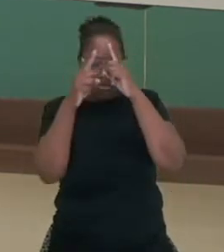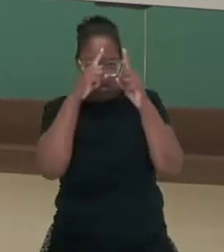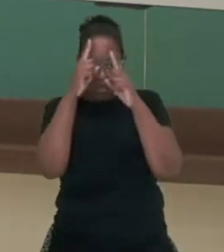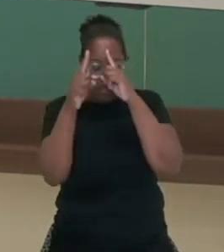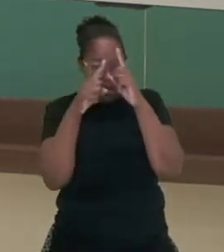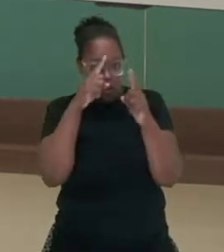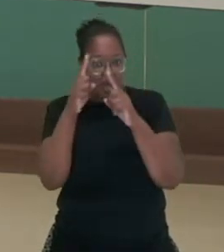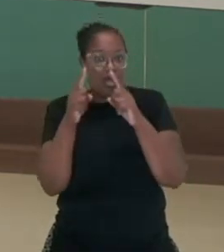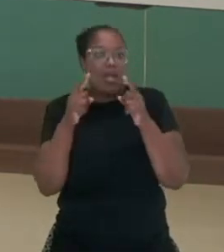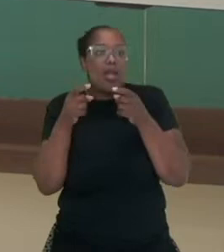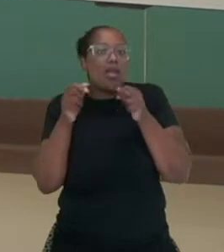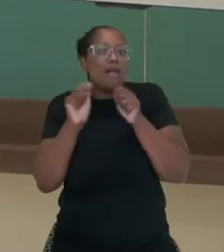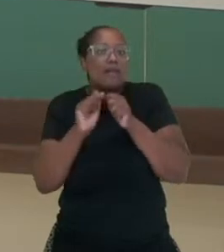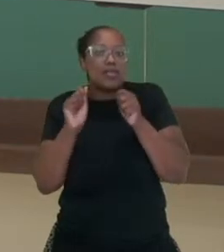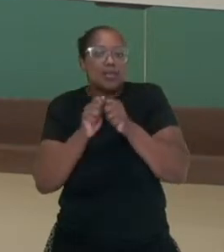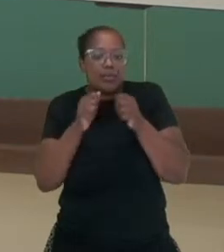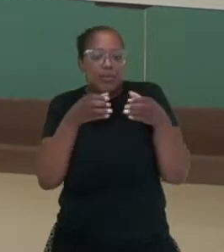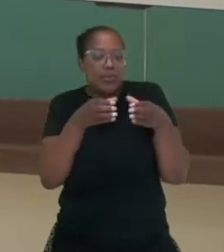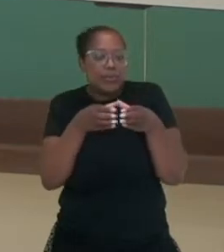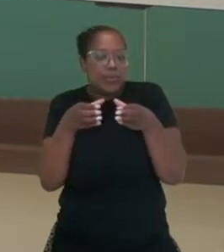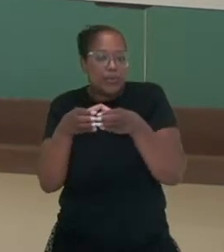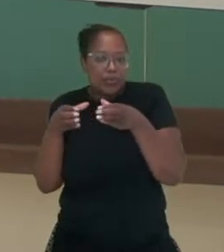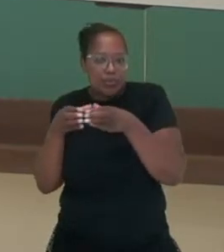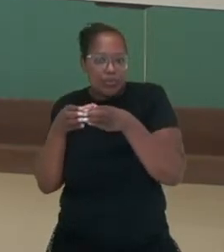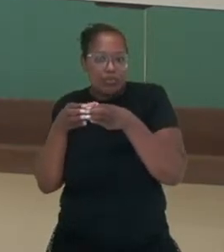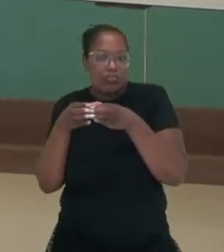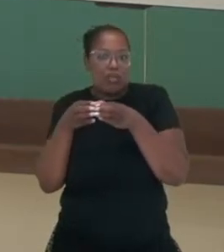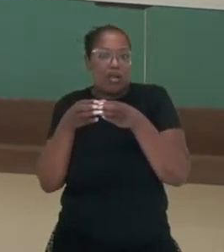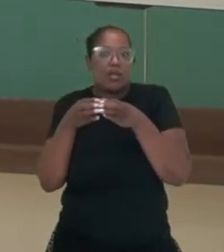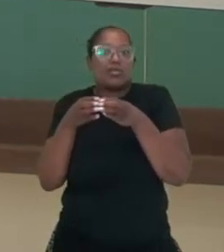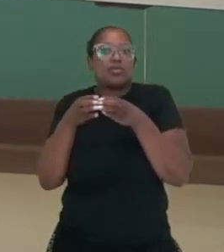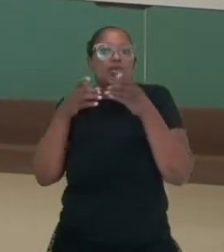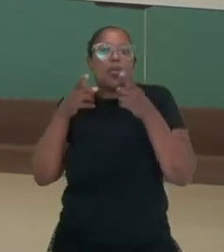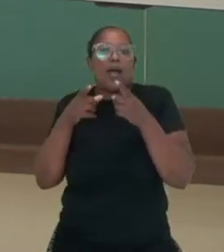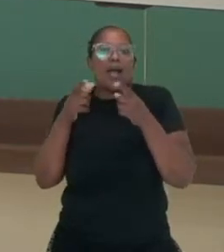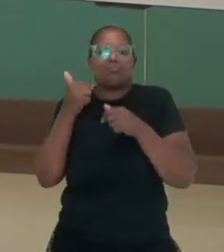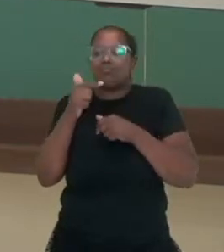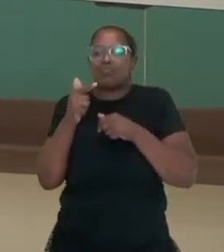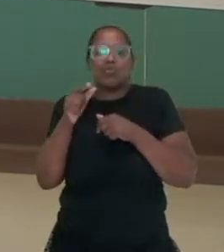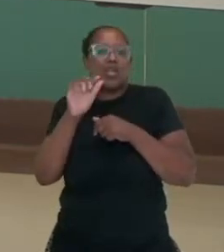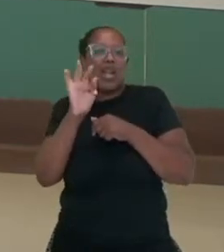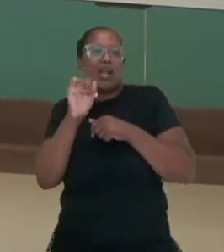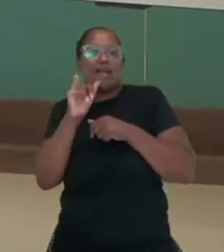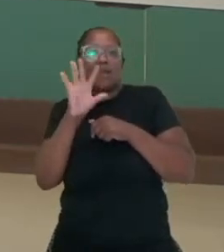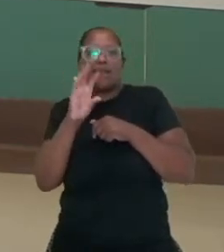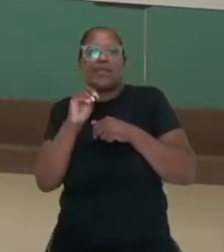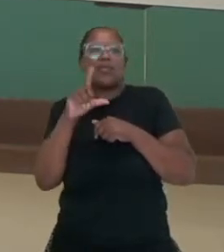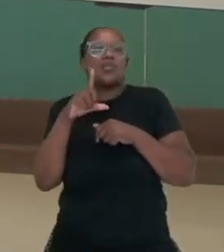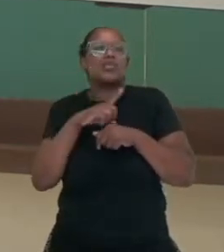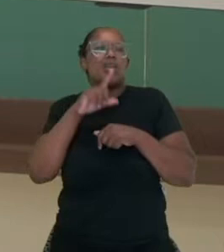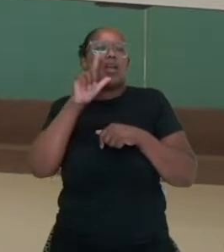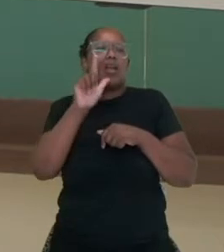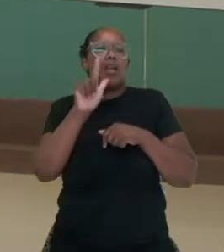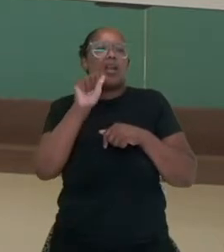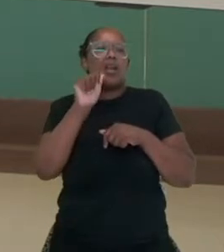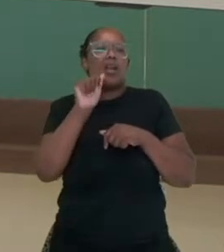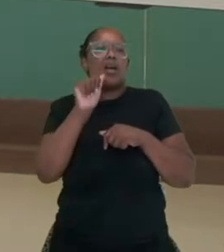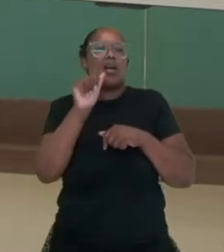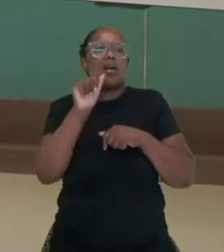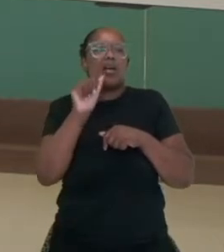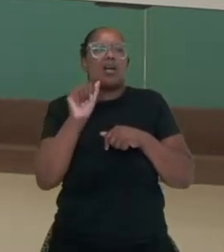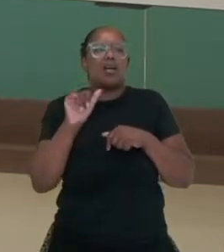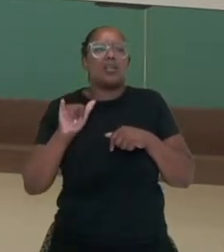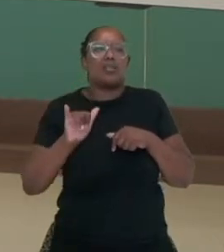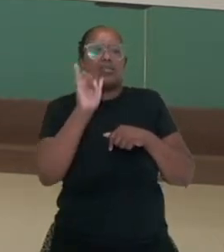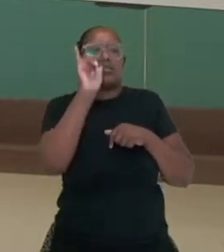diagramaram uma rede de torres sem fio e a chamaram de layout celular. Por conta